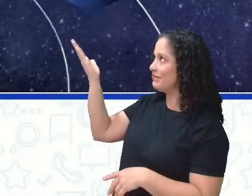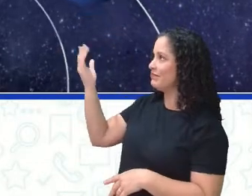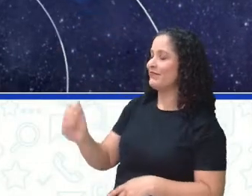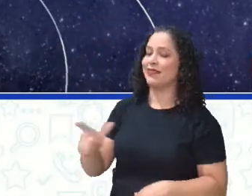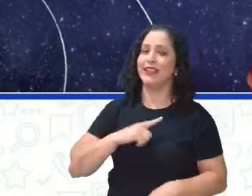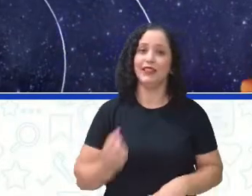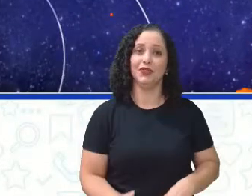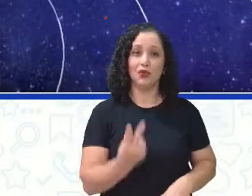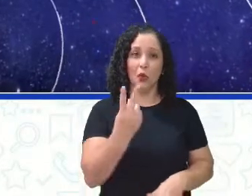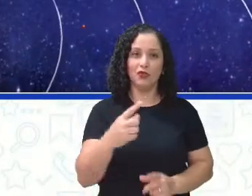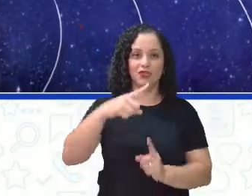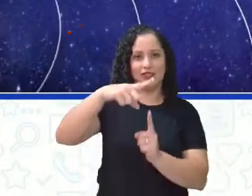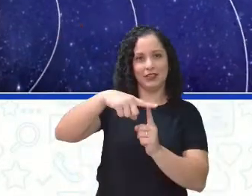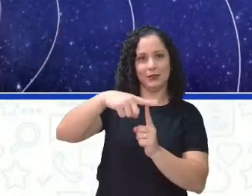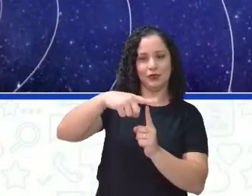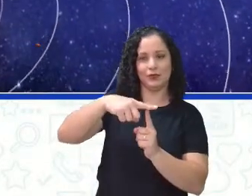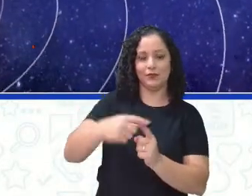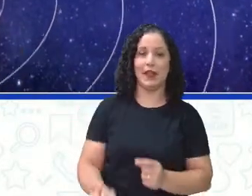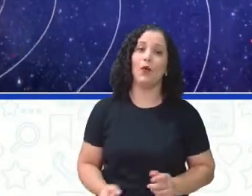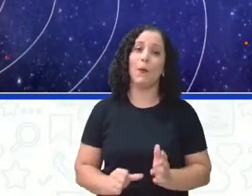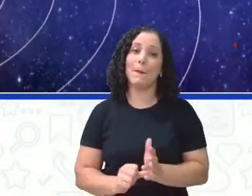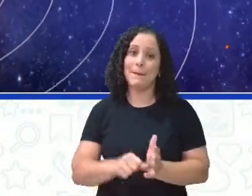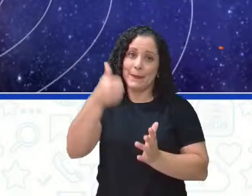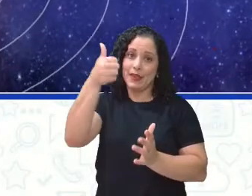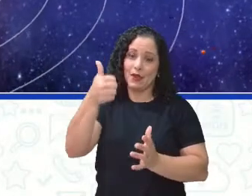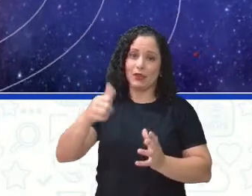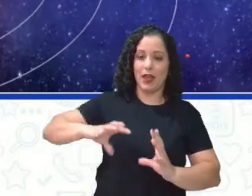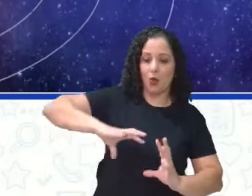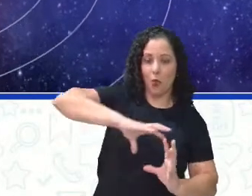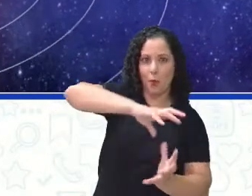de movimento. Um movimento, a grande Terra